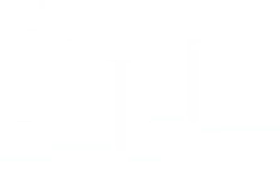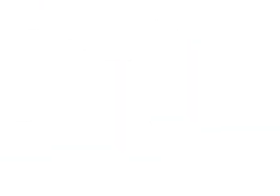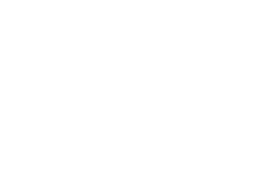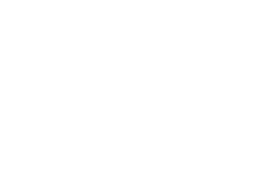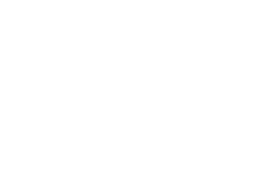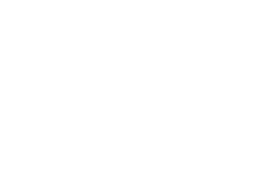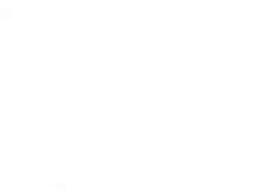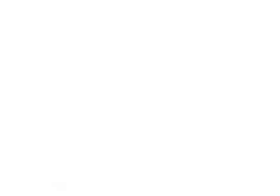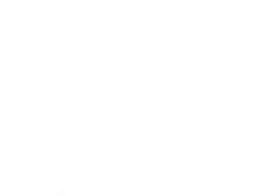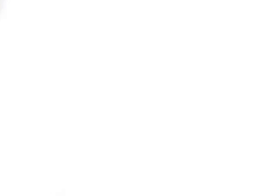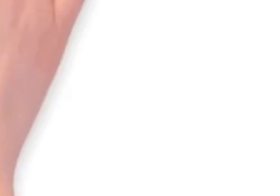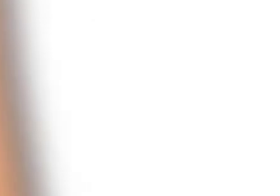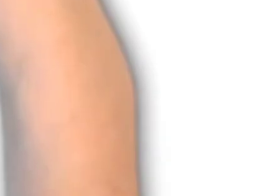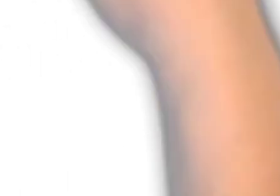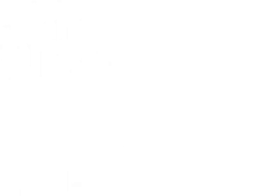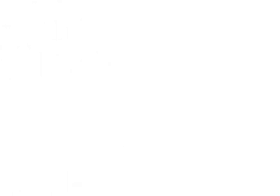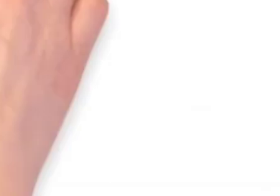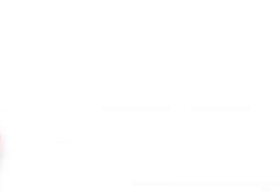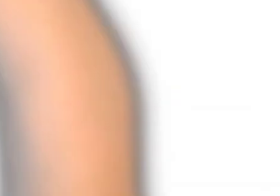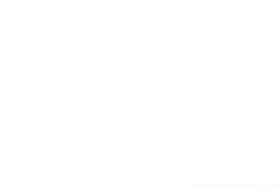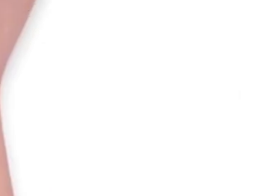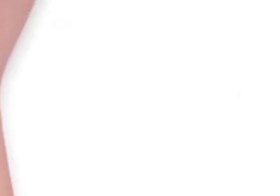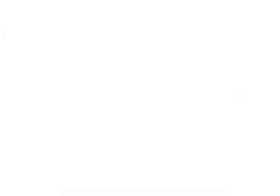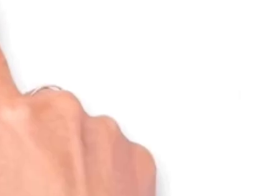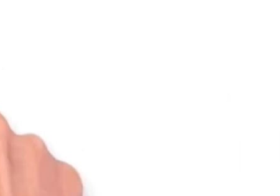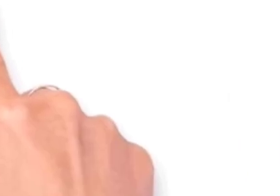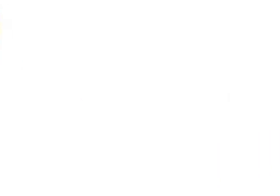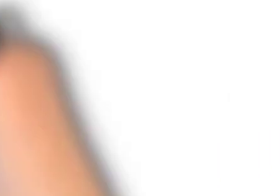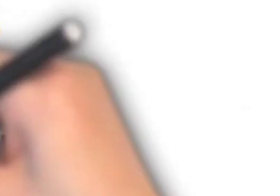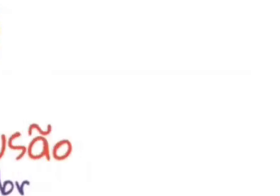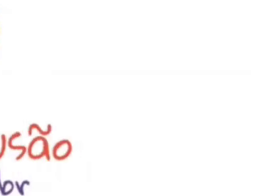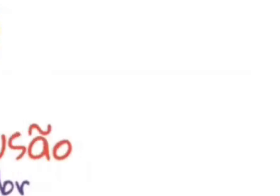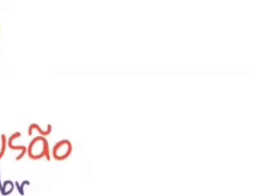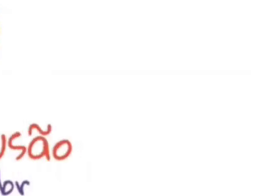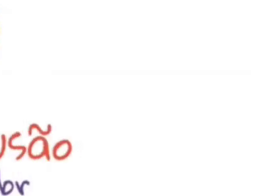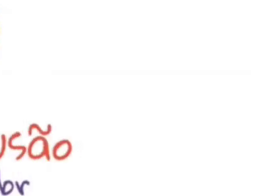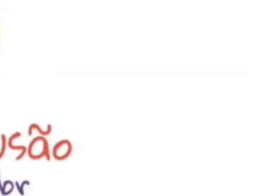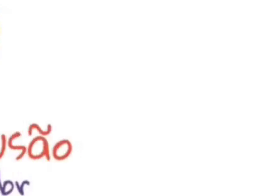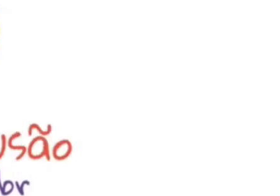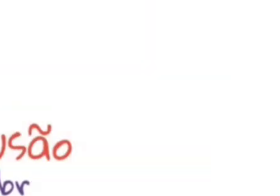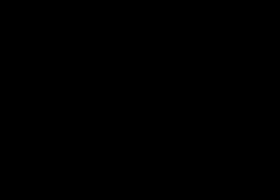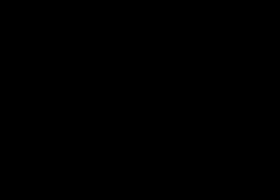Vinheta de saída com fundo branco e ao centro logo Minha Escolinha Especial